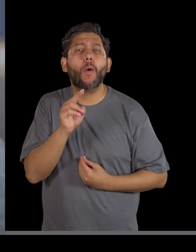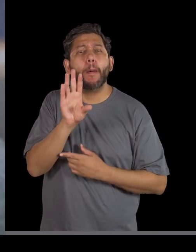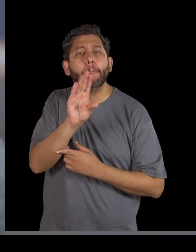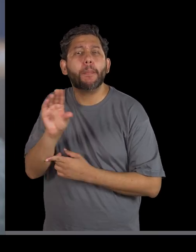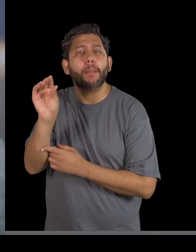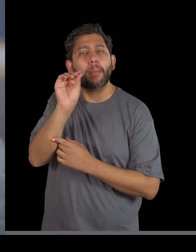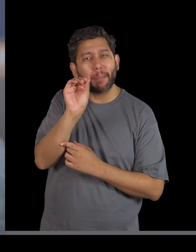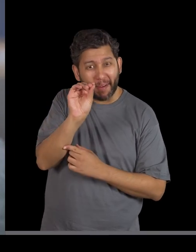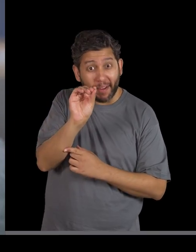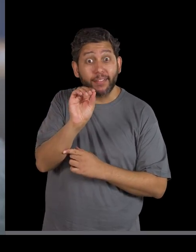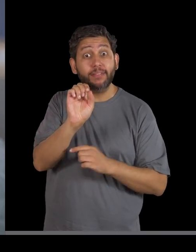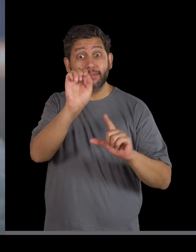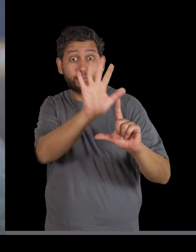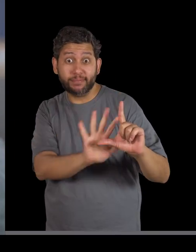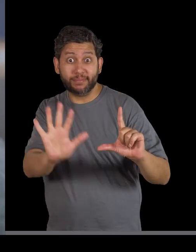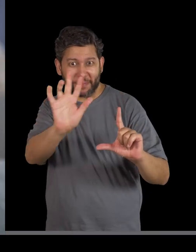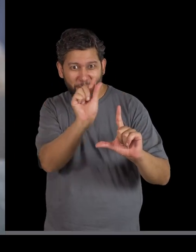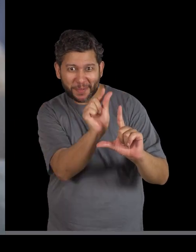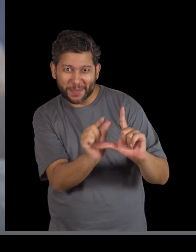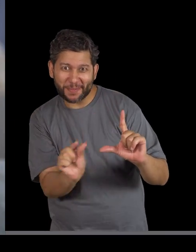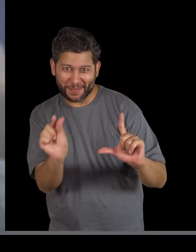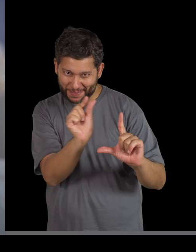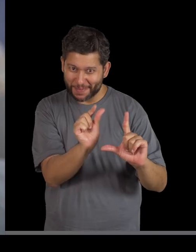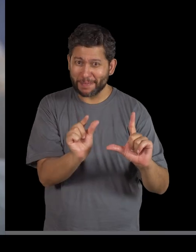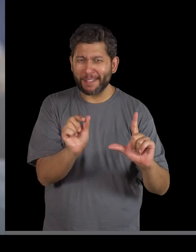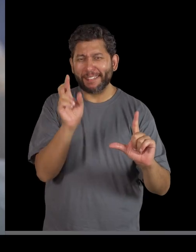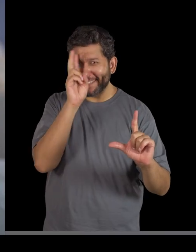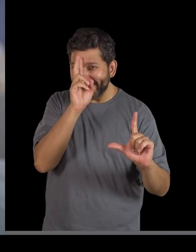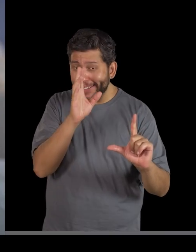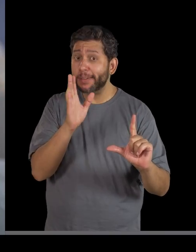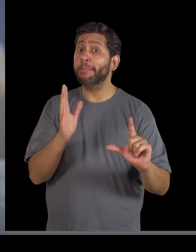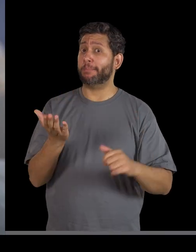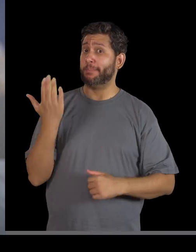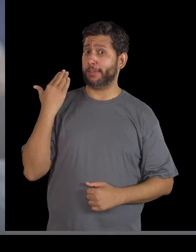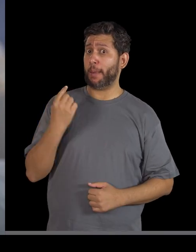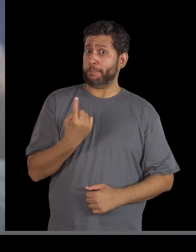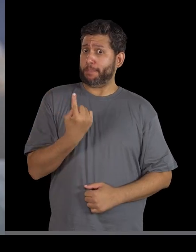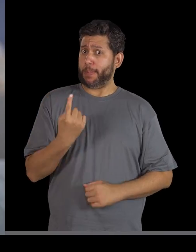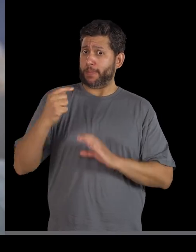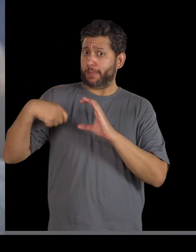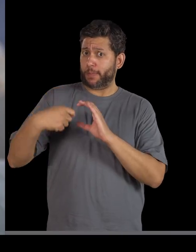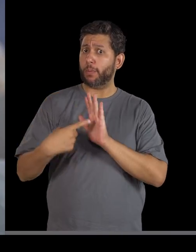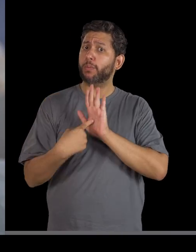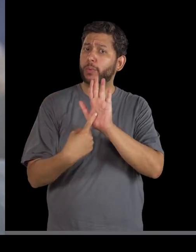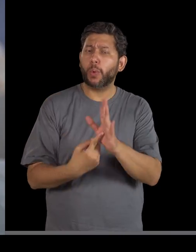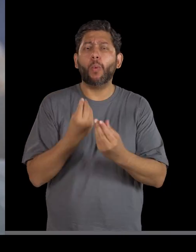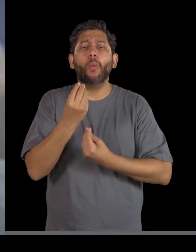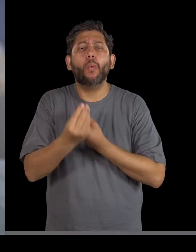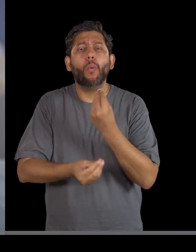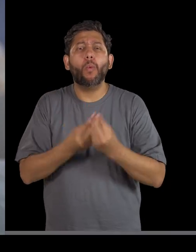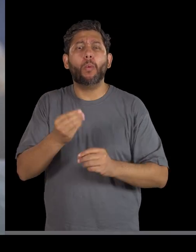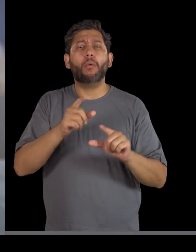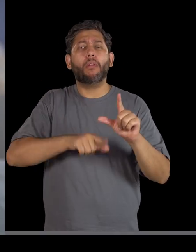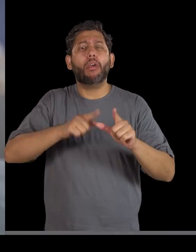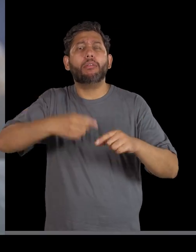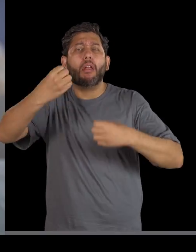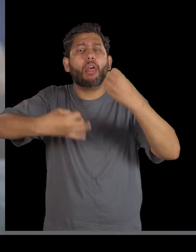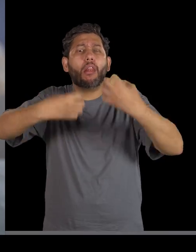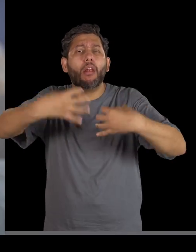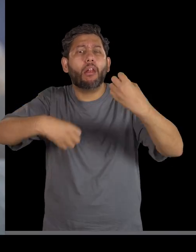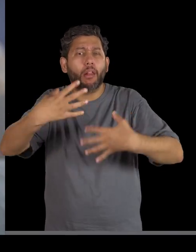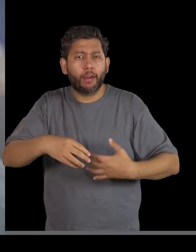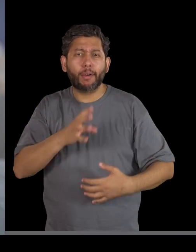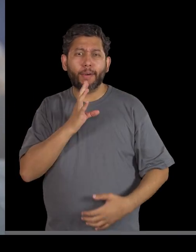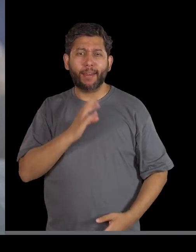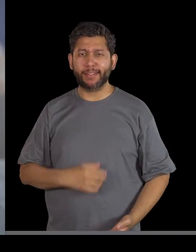fonético internacional aqui no canal. No primeiro eu expliquei o que é o alfabeto fonético internacional, que a gente chama de IPA, porque vem